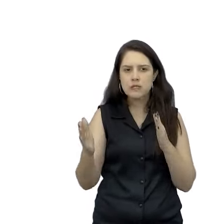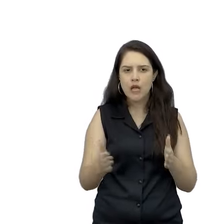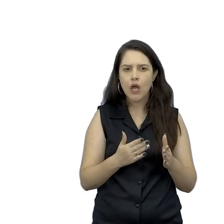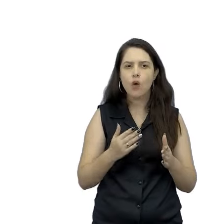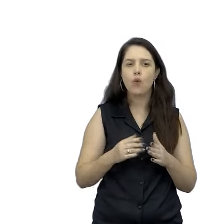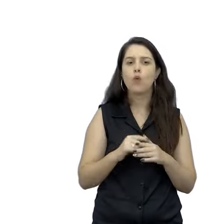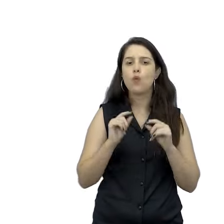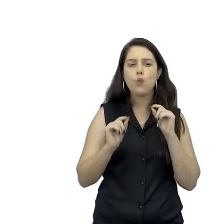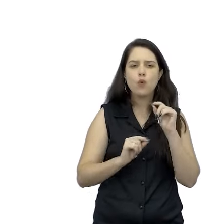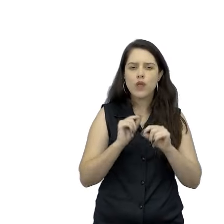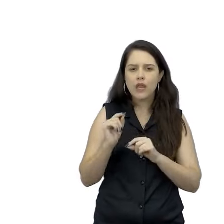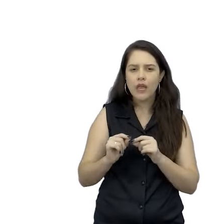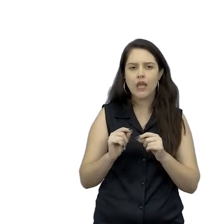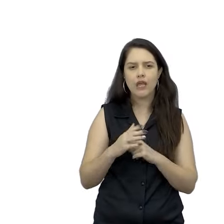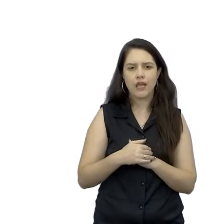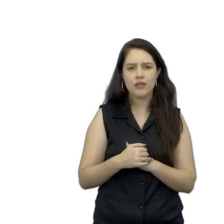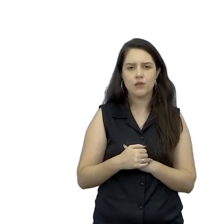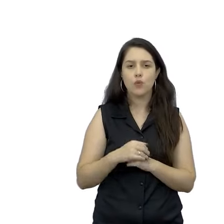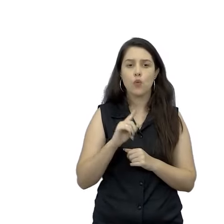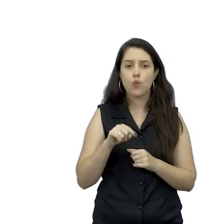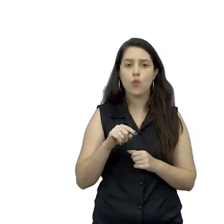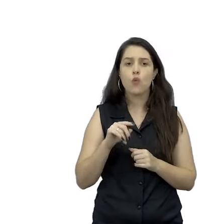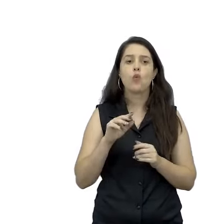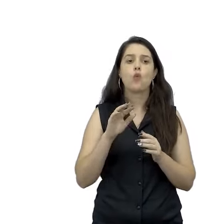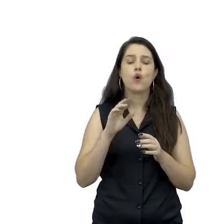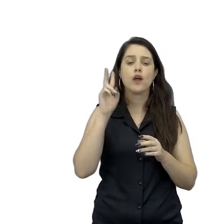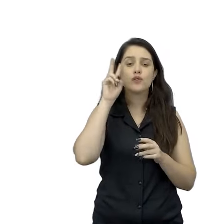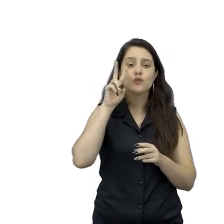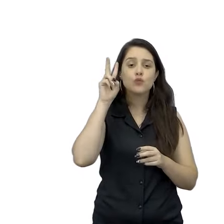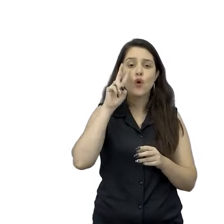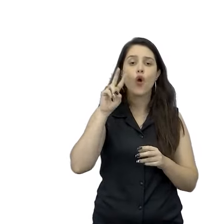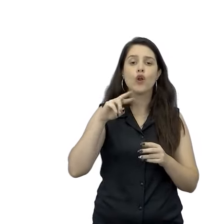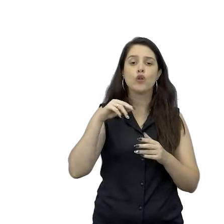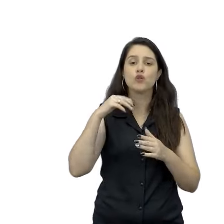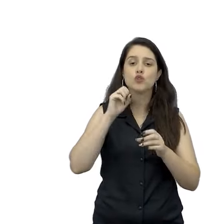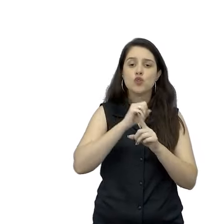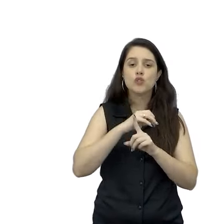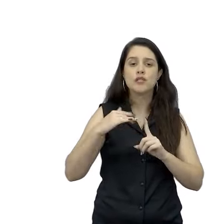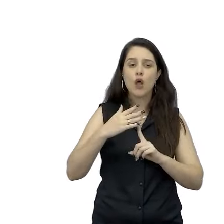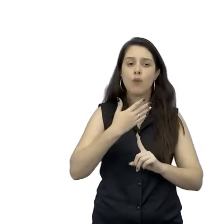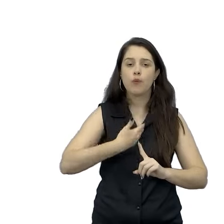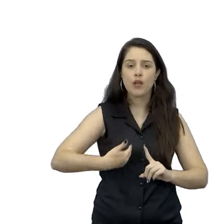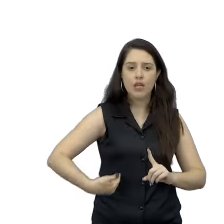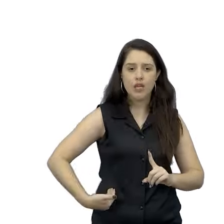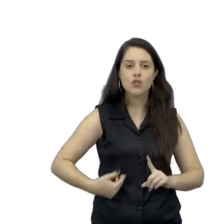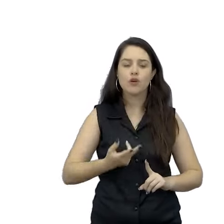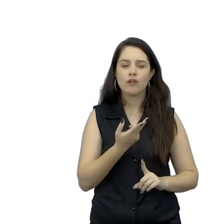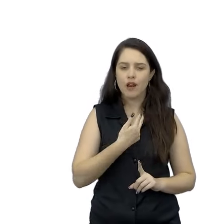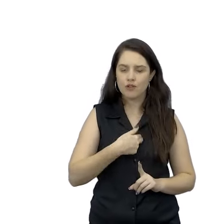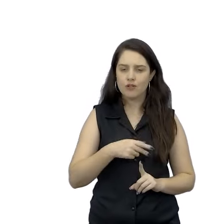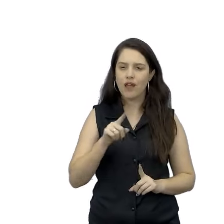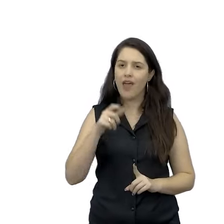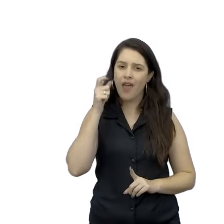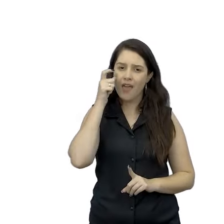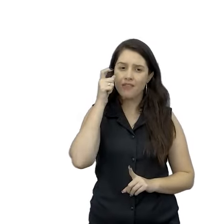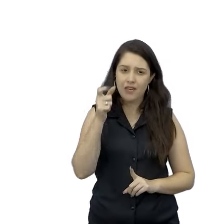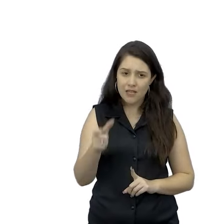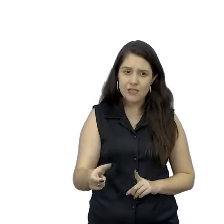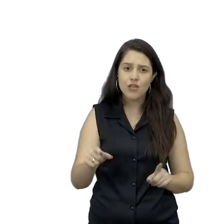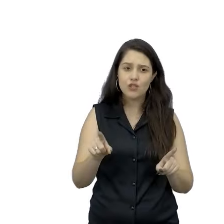situando-se o quê? O aspecto histórico, social, político, né, o mesmo religioso. Então, é interessante nesse